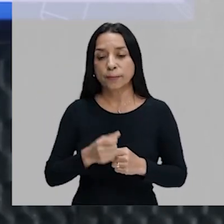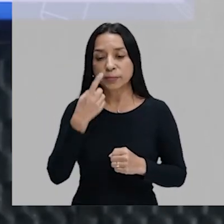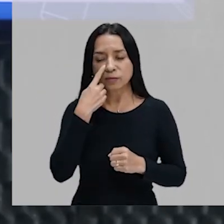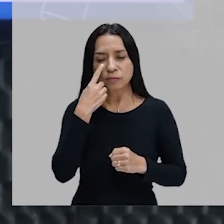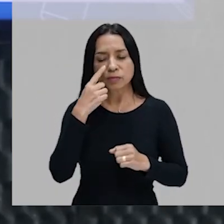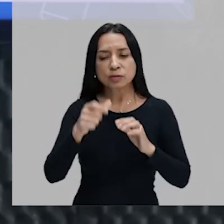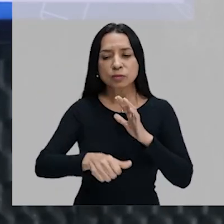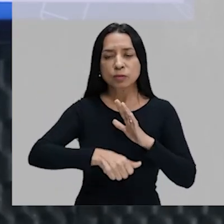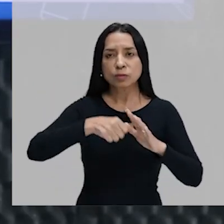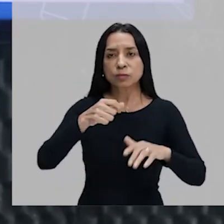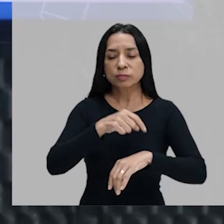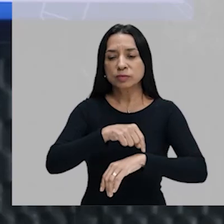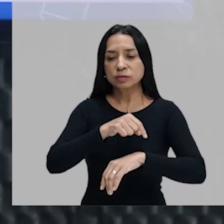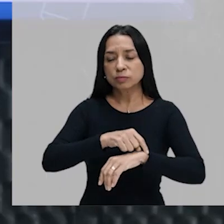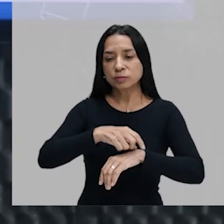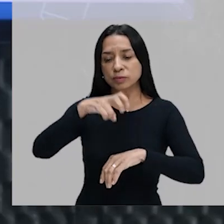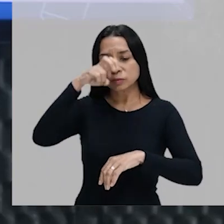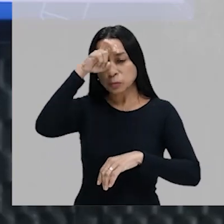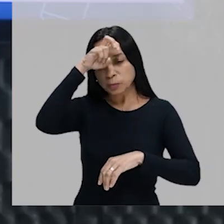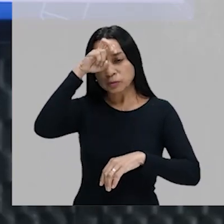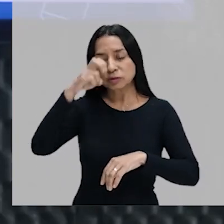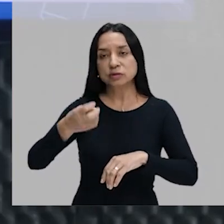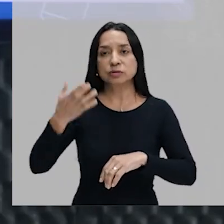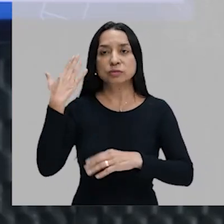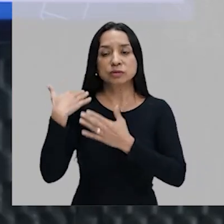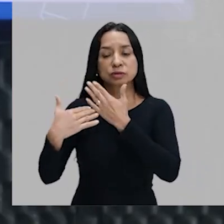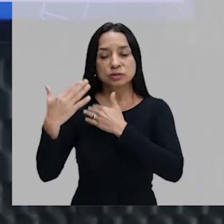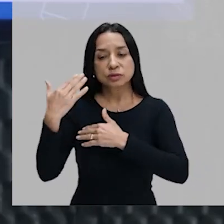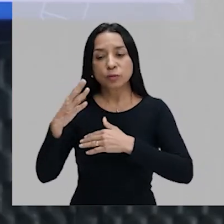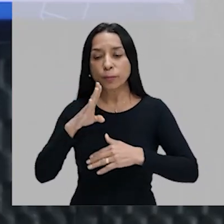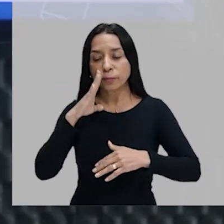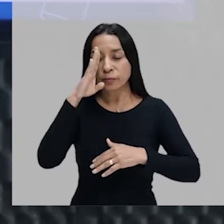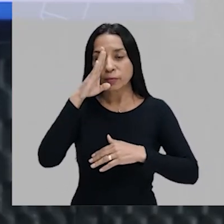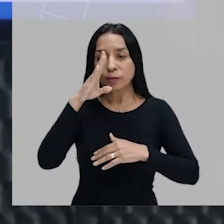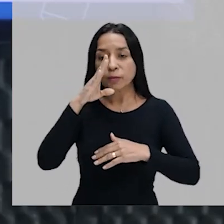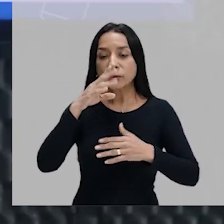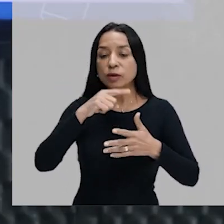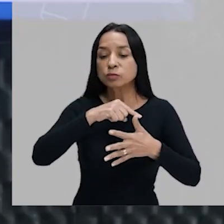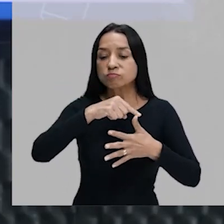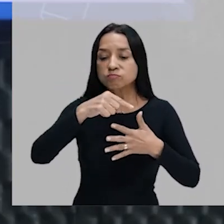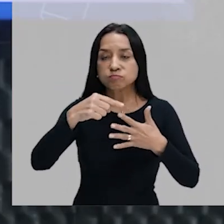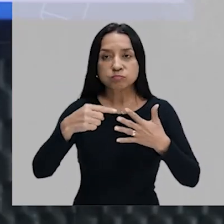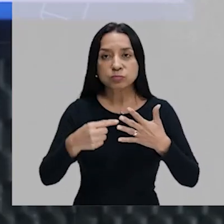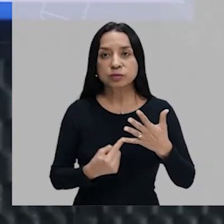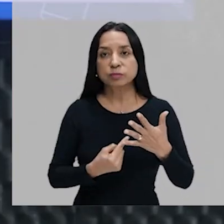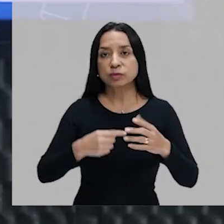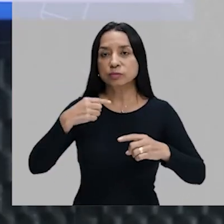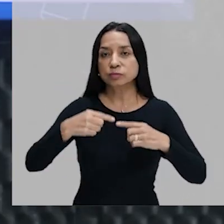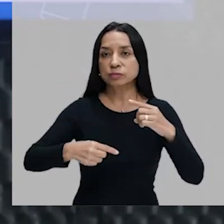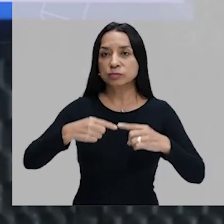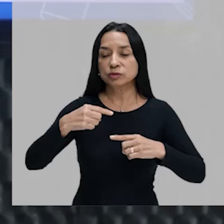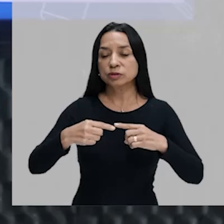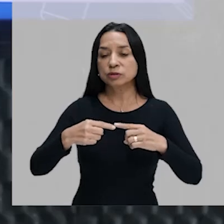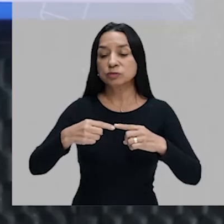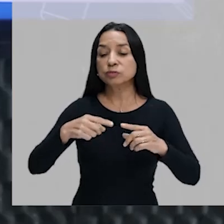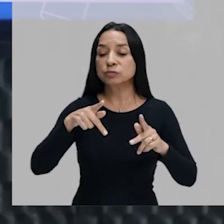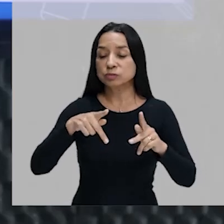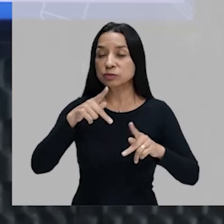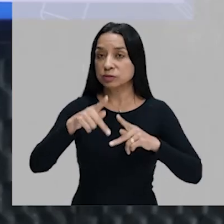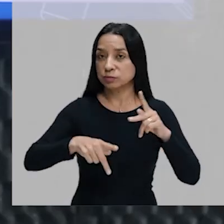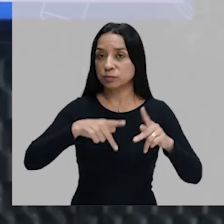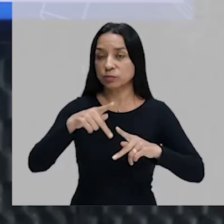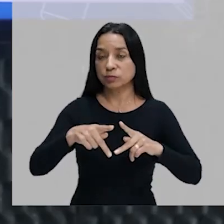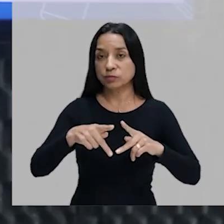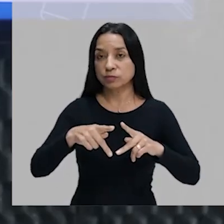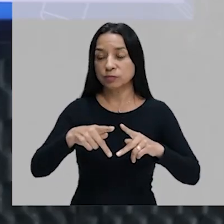o Egito Antigo, principalmente os aspectos políticos dessa civilização, que nós teremos o surgimento